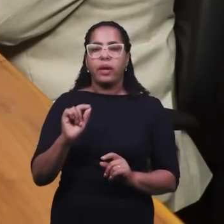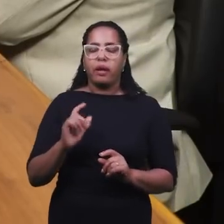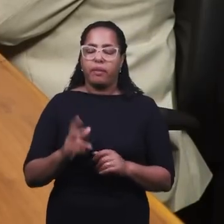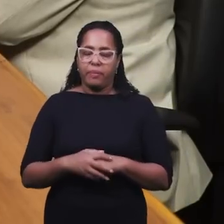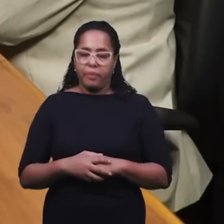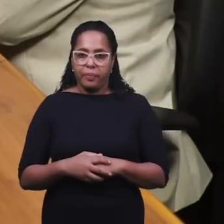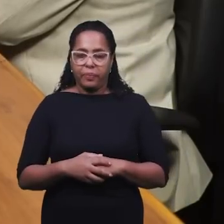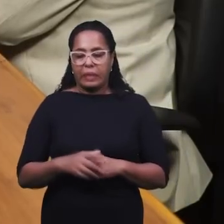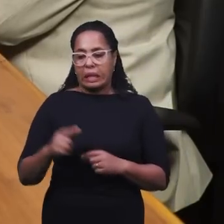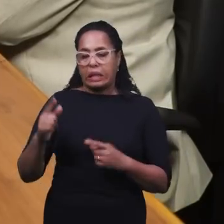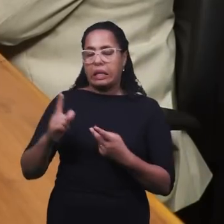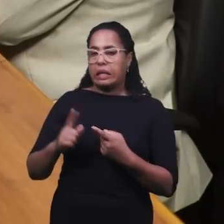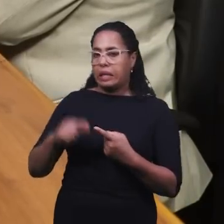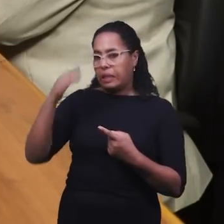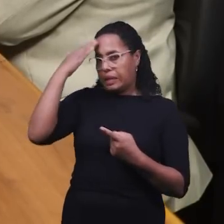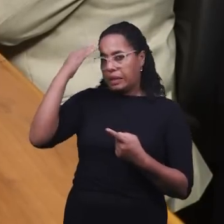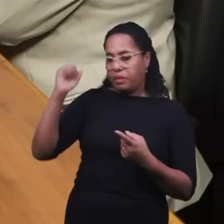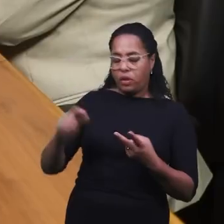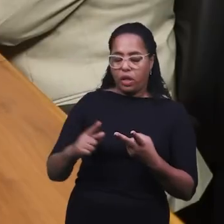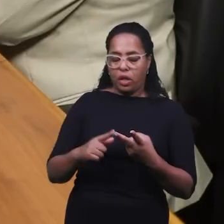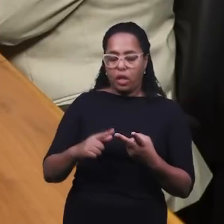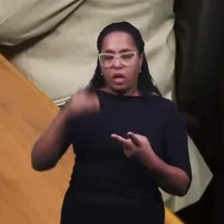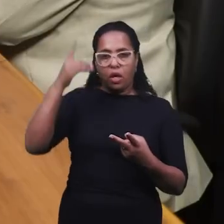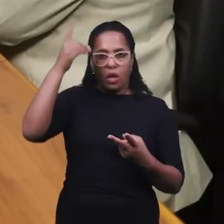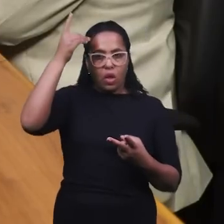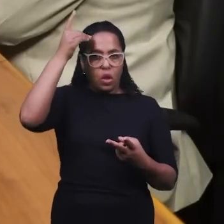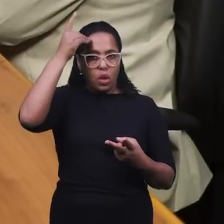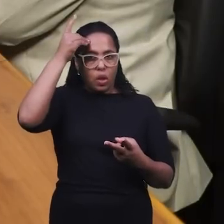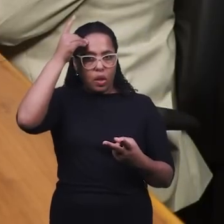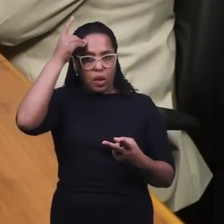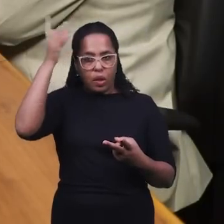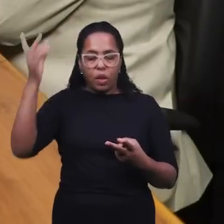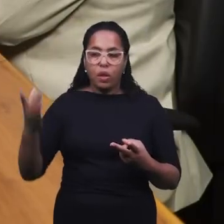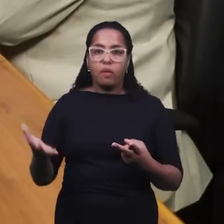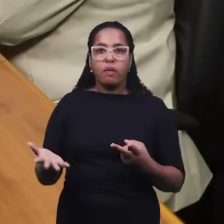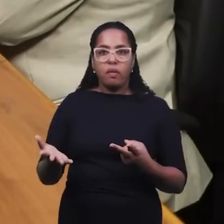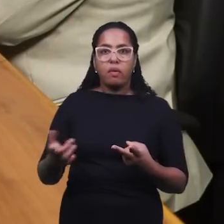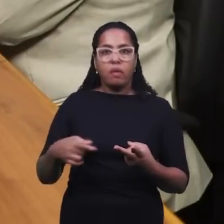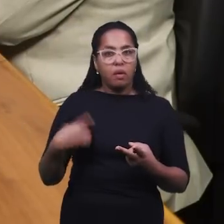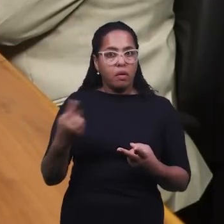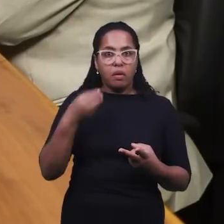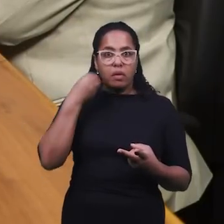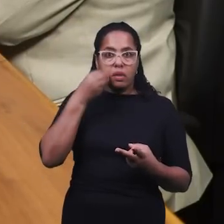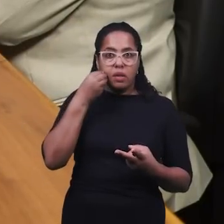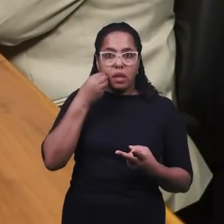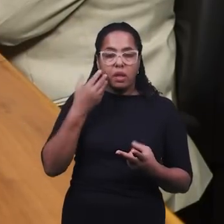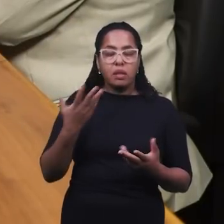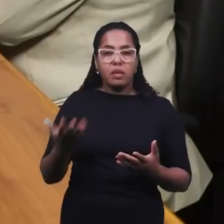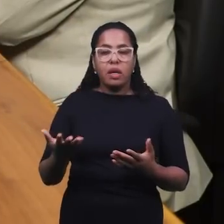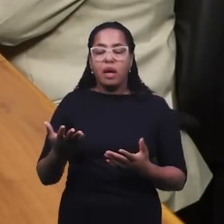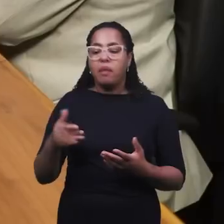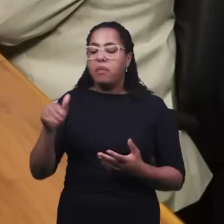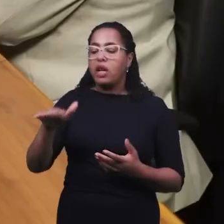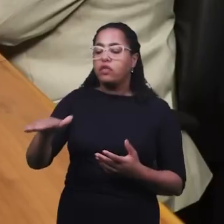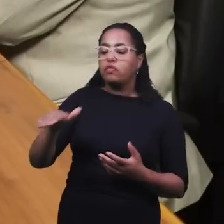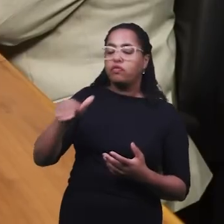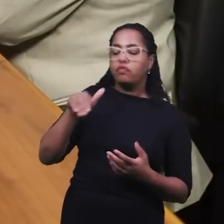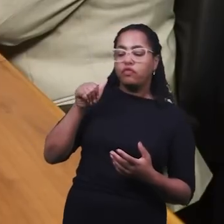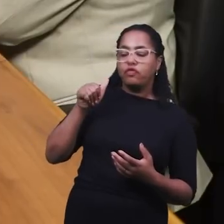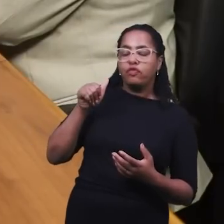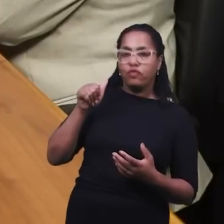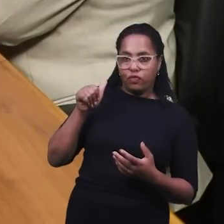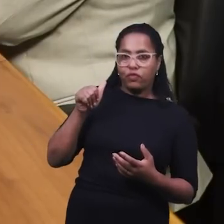respeito dele. Aí nós já vamos fazer uma coisa direta.